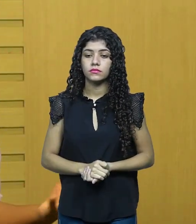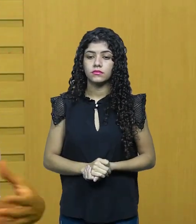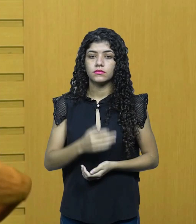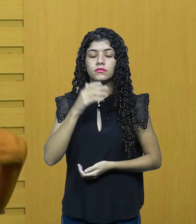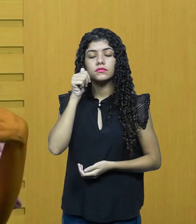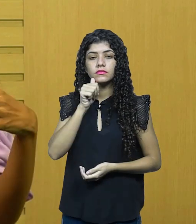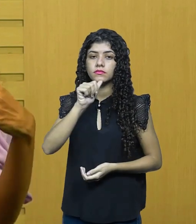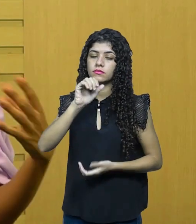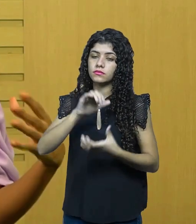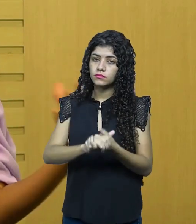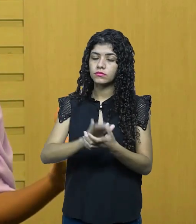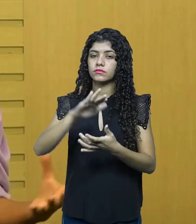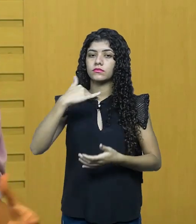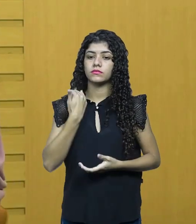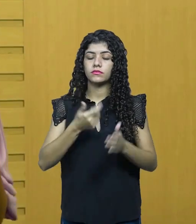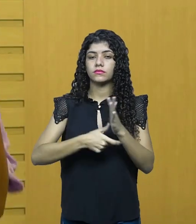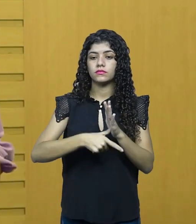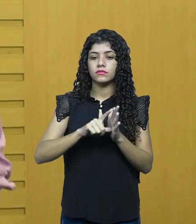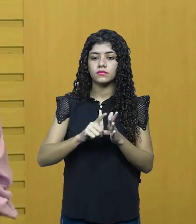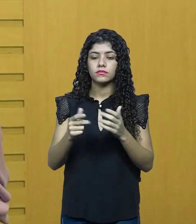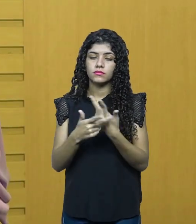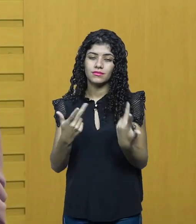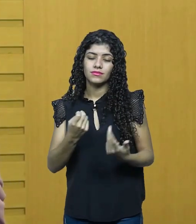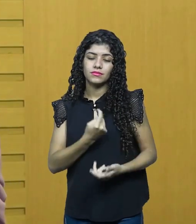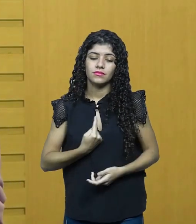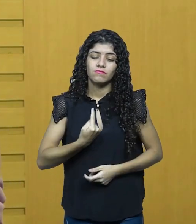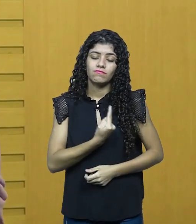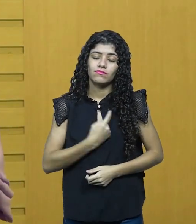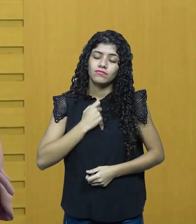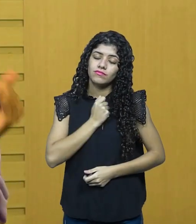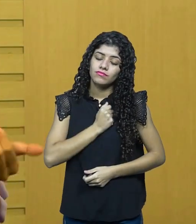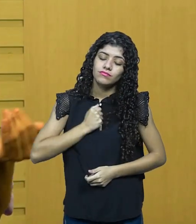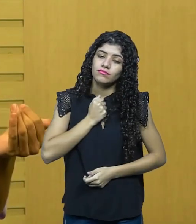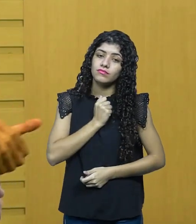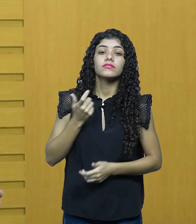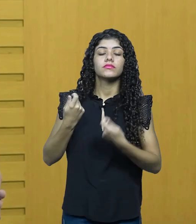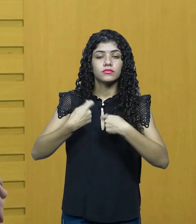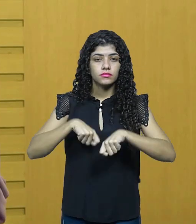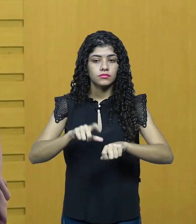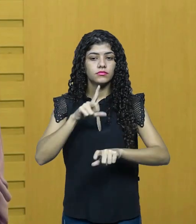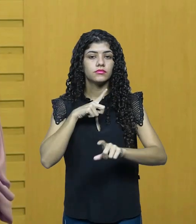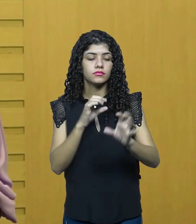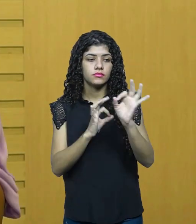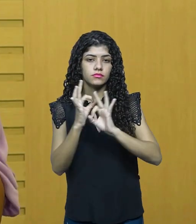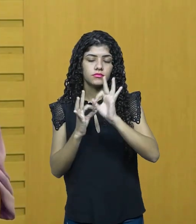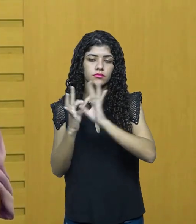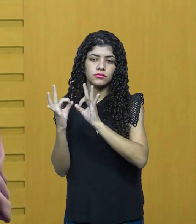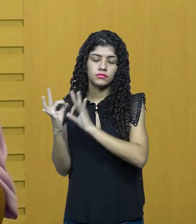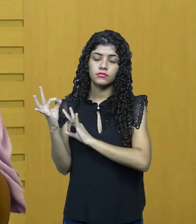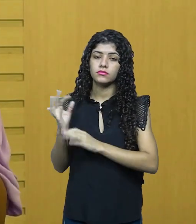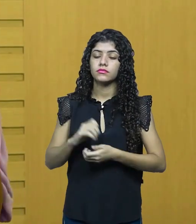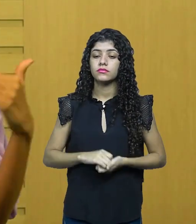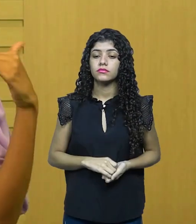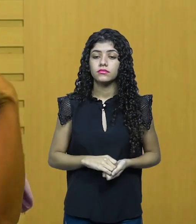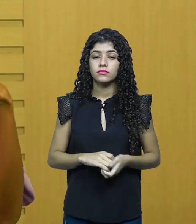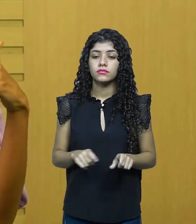dele acontecer, antes da esposa dele falecer, antes dele viver essa vida mais solitária. Então, foi necessário